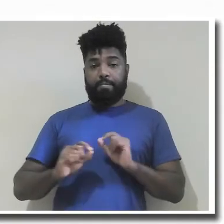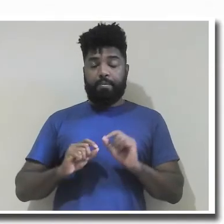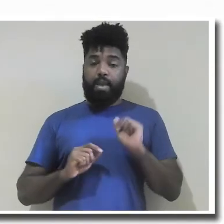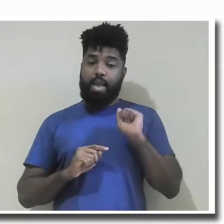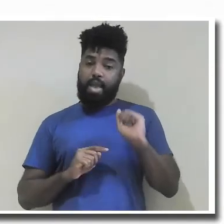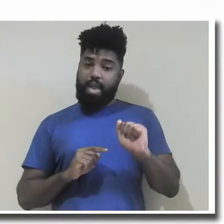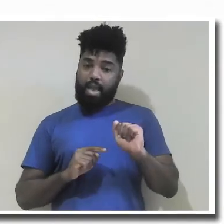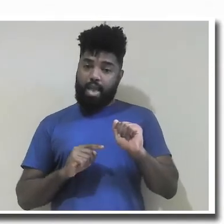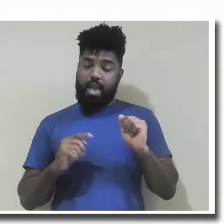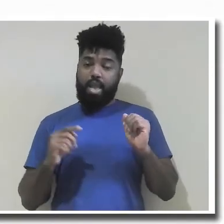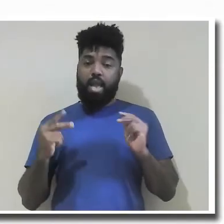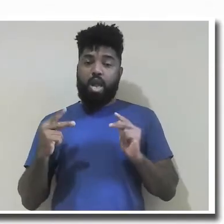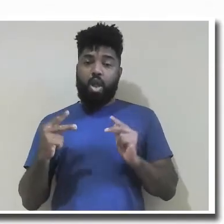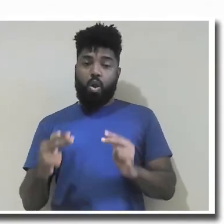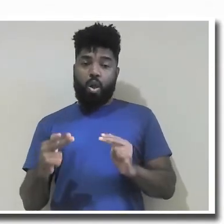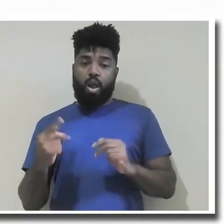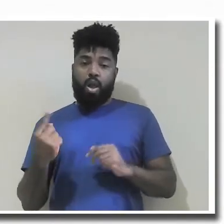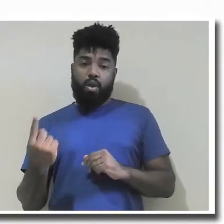a 1